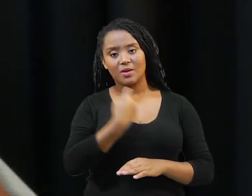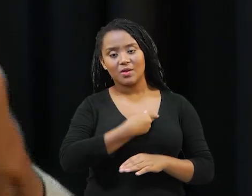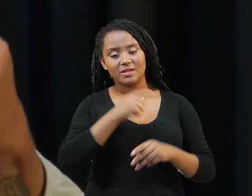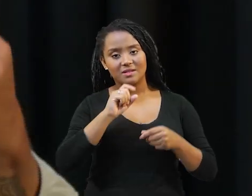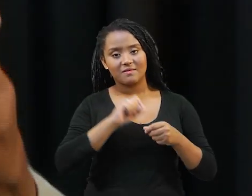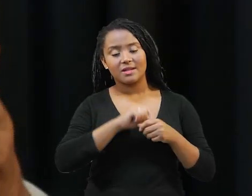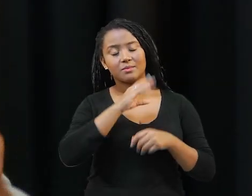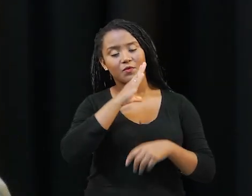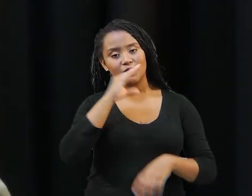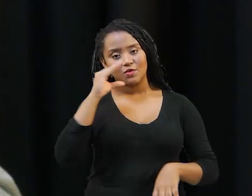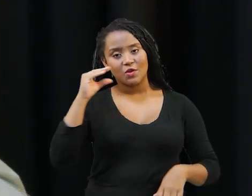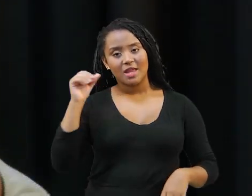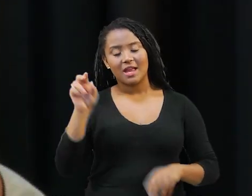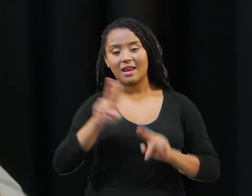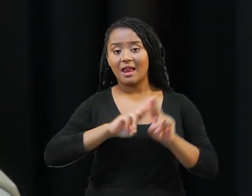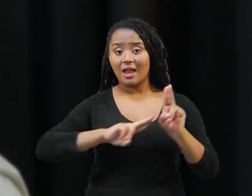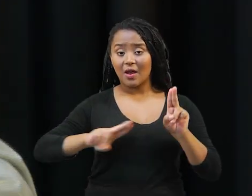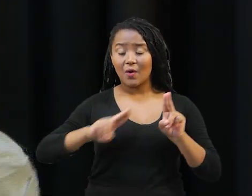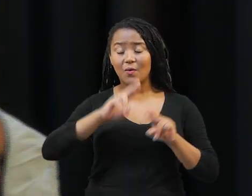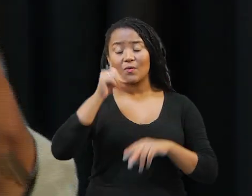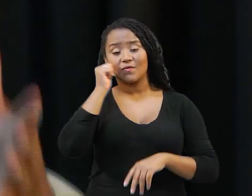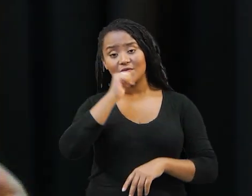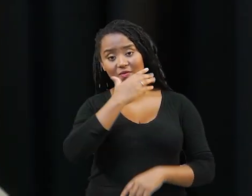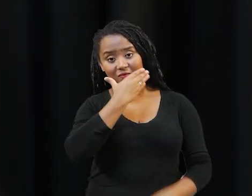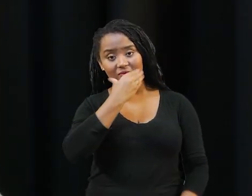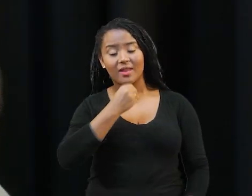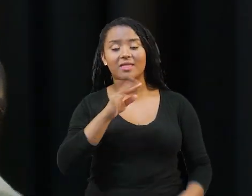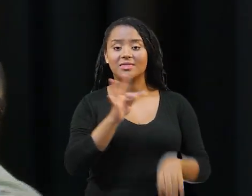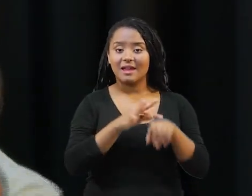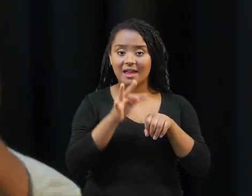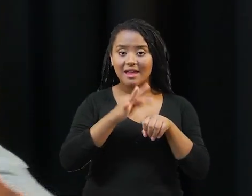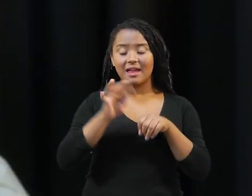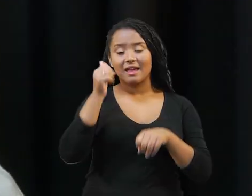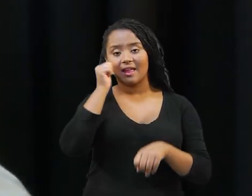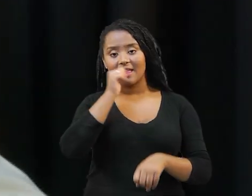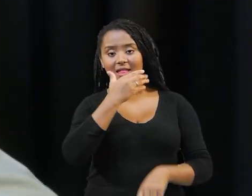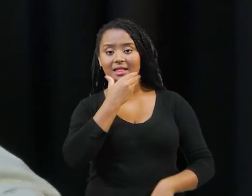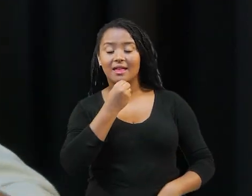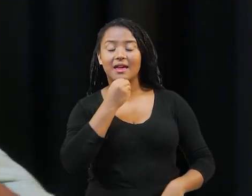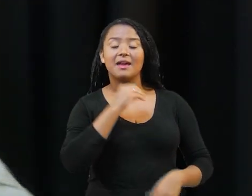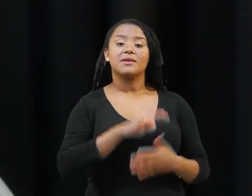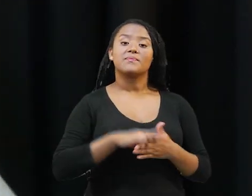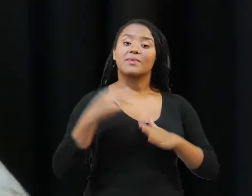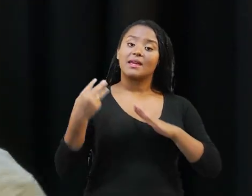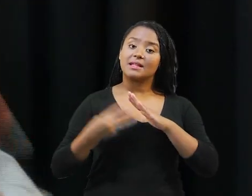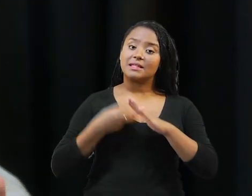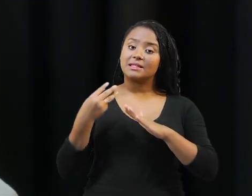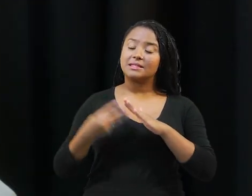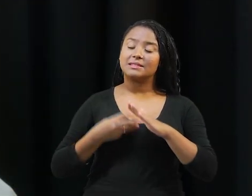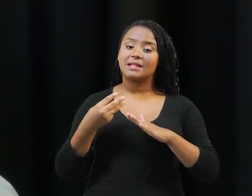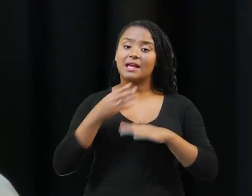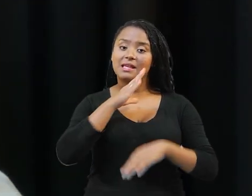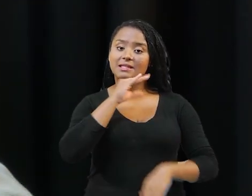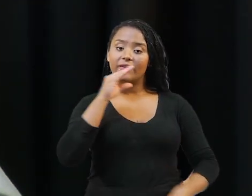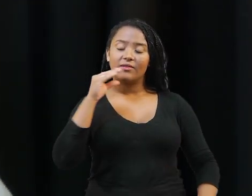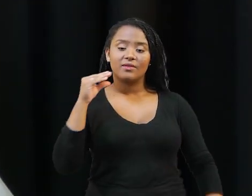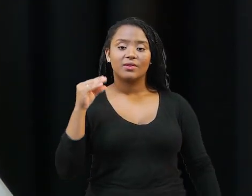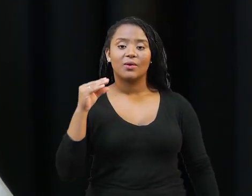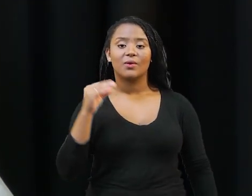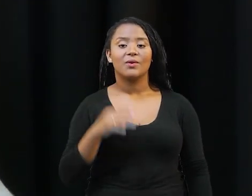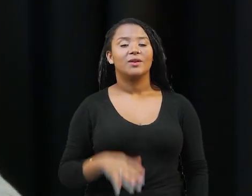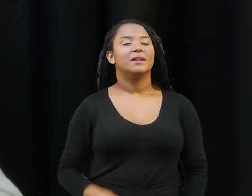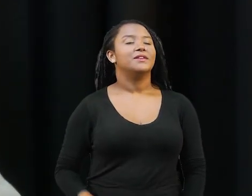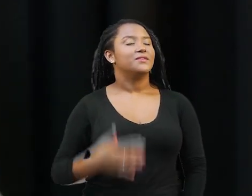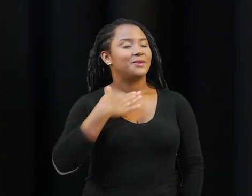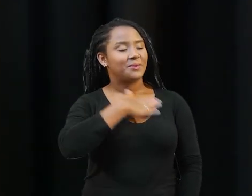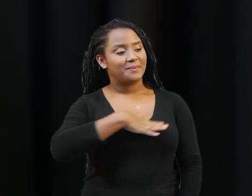funcionário da UFA, as funcionárias, técnicos, técnicas, professores, professoras, alunos, alunas, terceirizados,